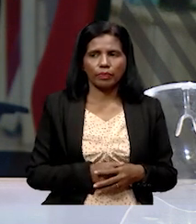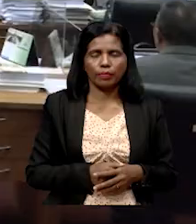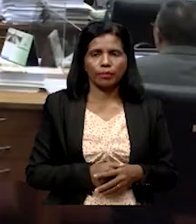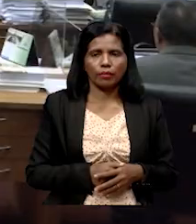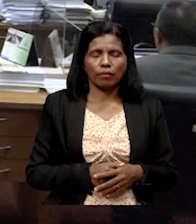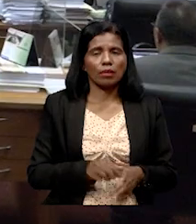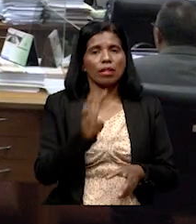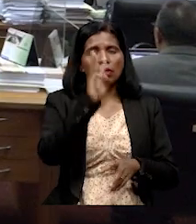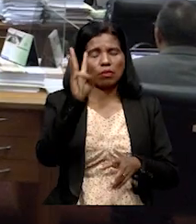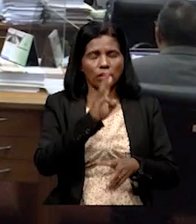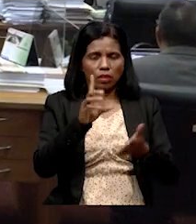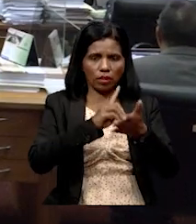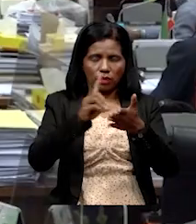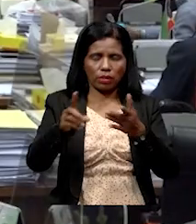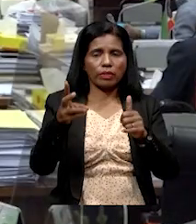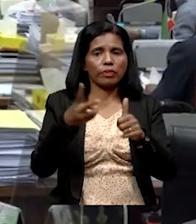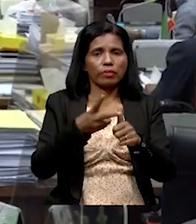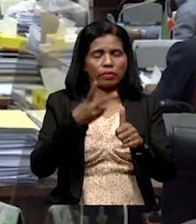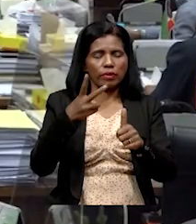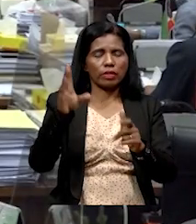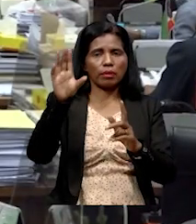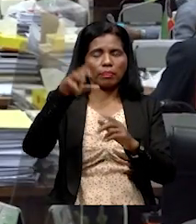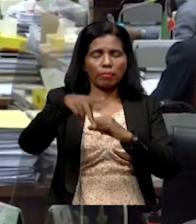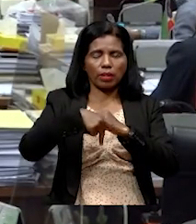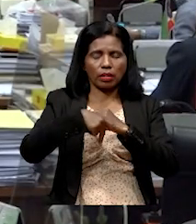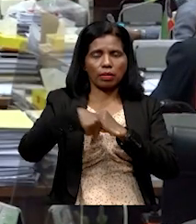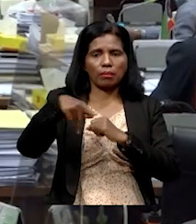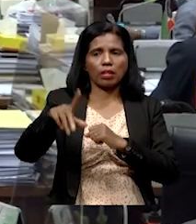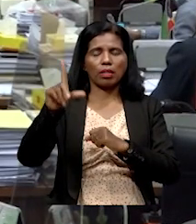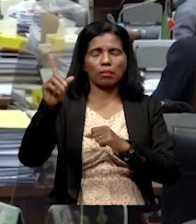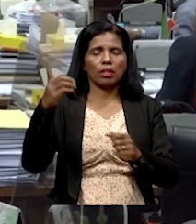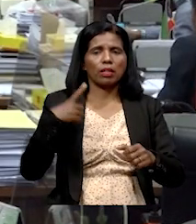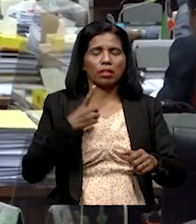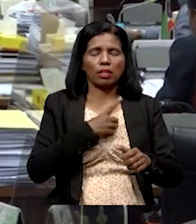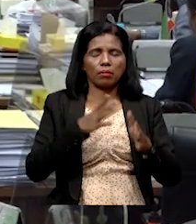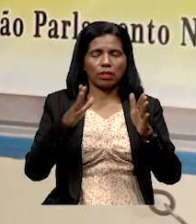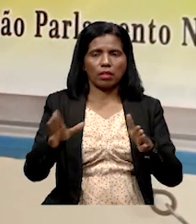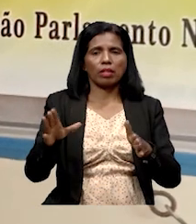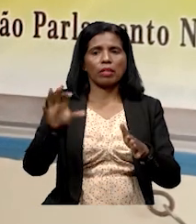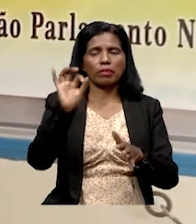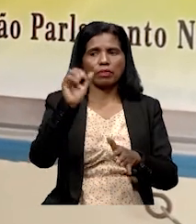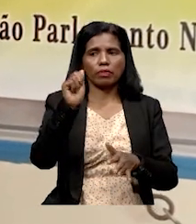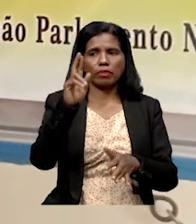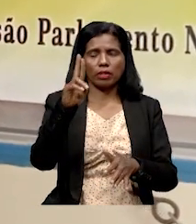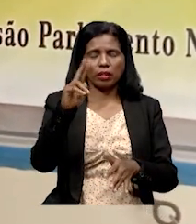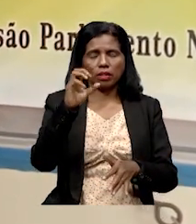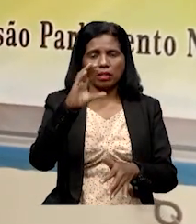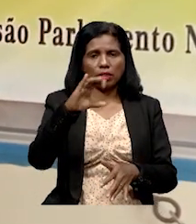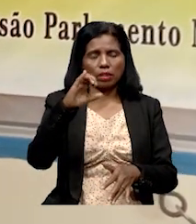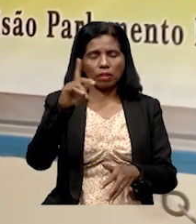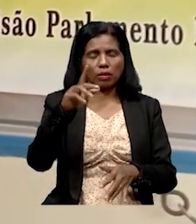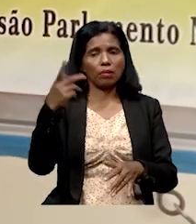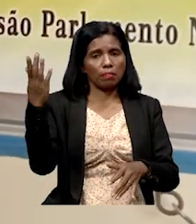E a quarta semana, né, vice-chefe bancada PLP, deputado Francisco de Vasconcelos e a Parlamento Nacional